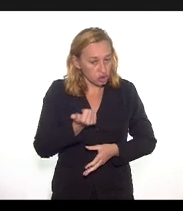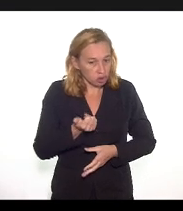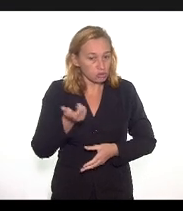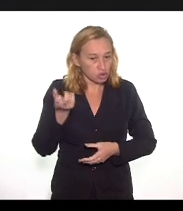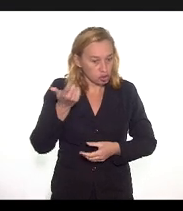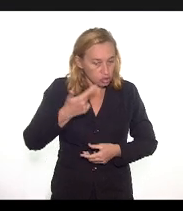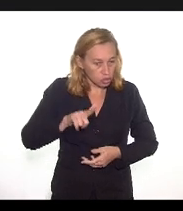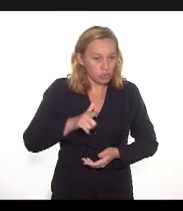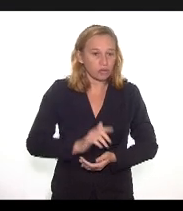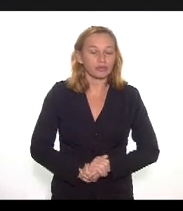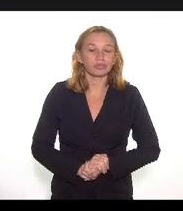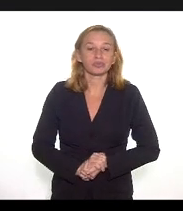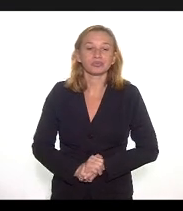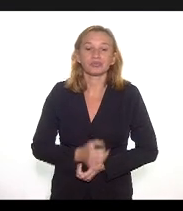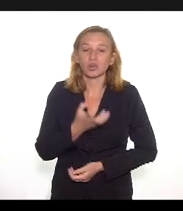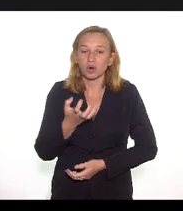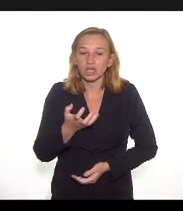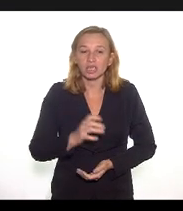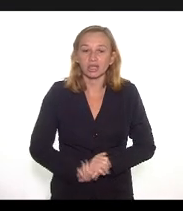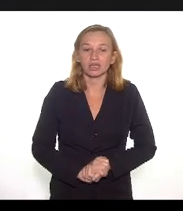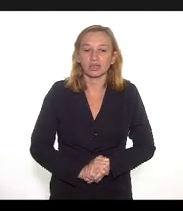Eu queria